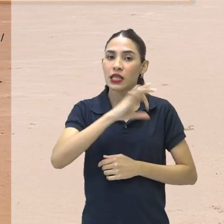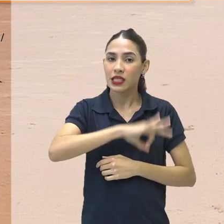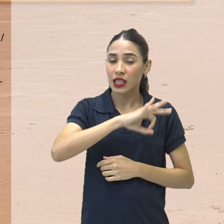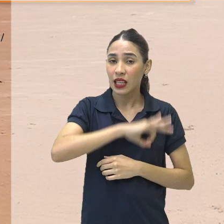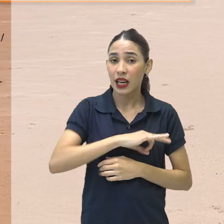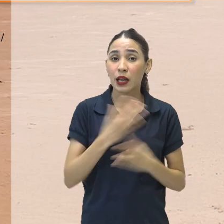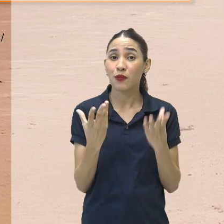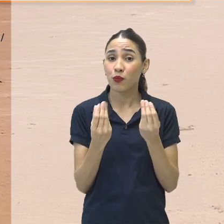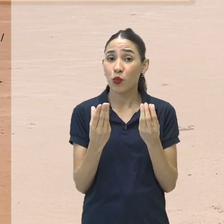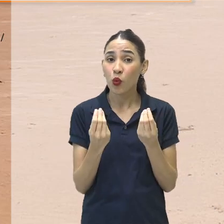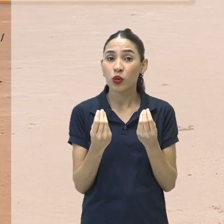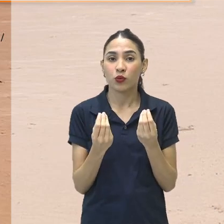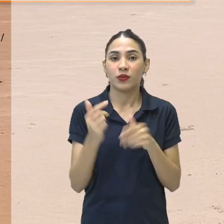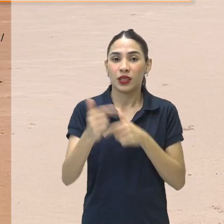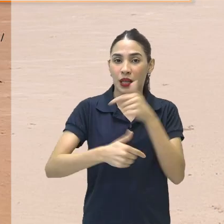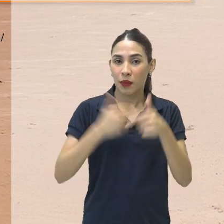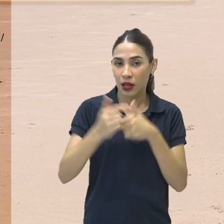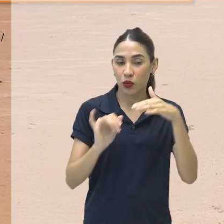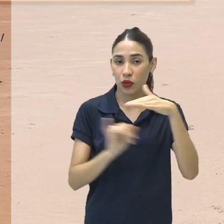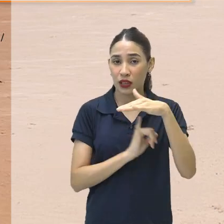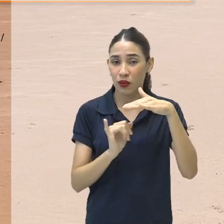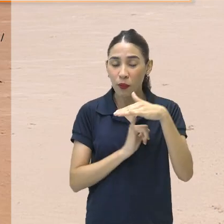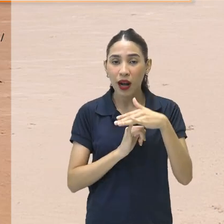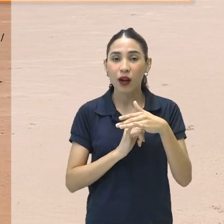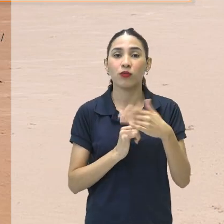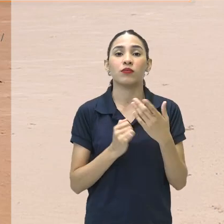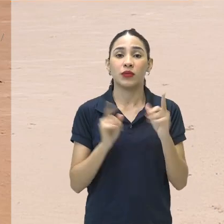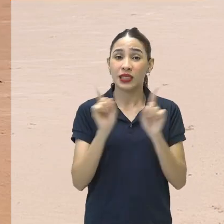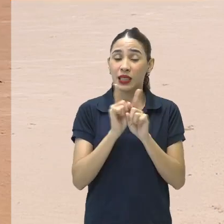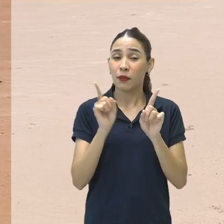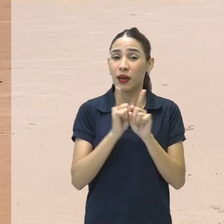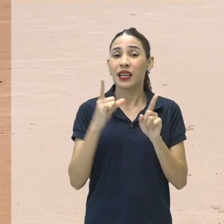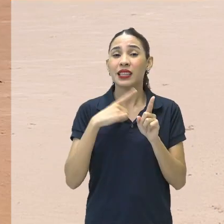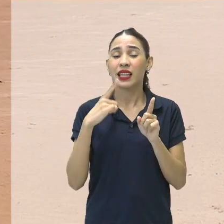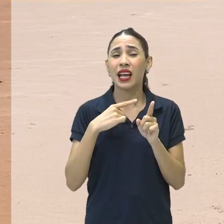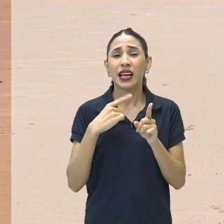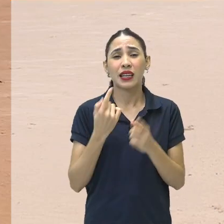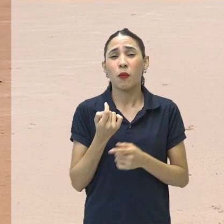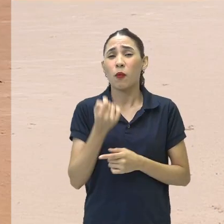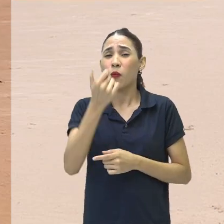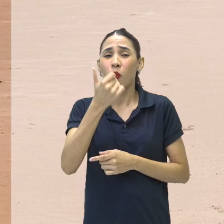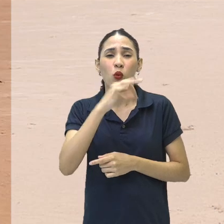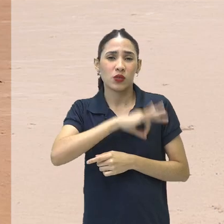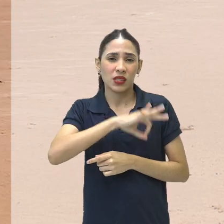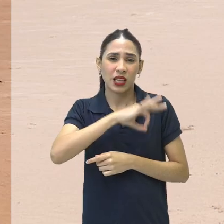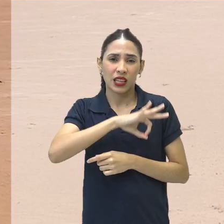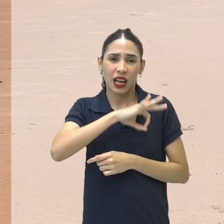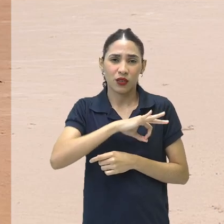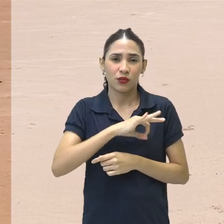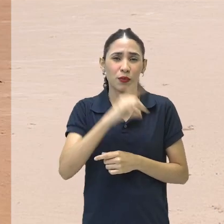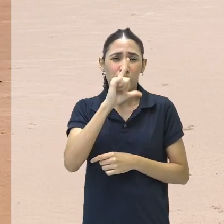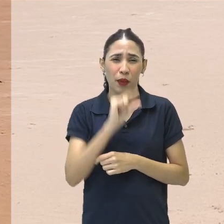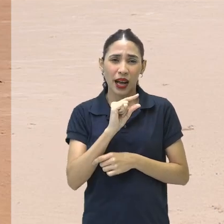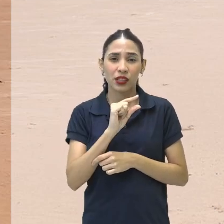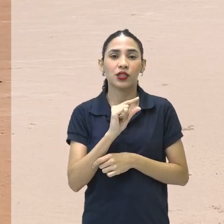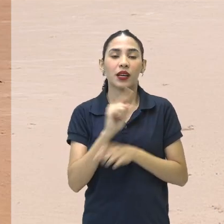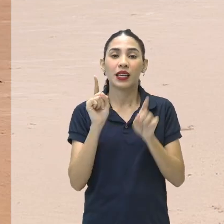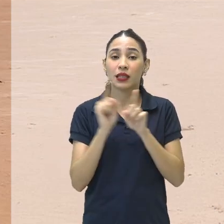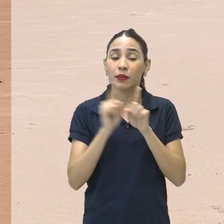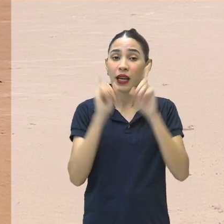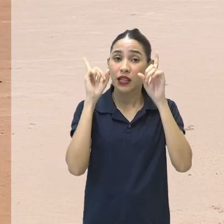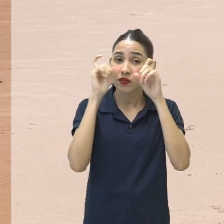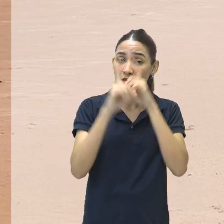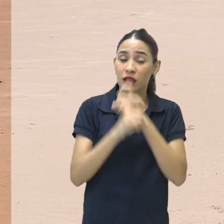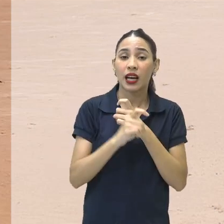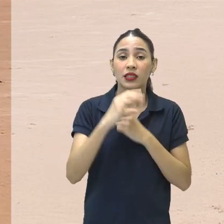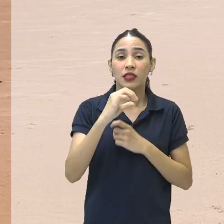dos trabalhadores informais enfrentam uma baixa remuneração e dificuldade de acesso a